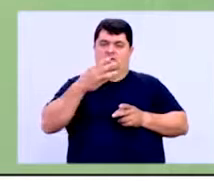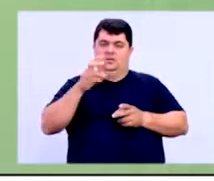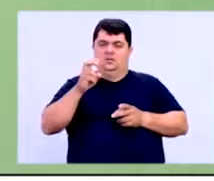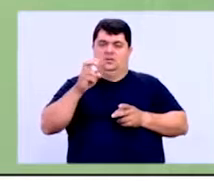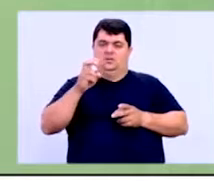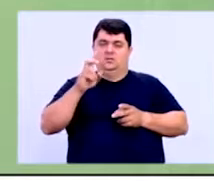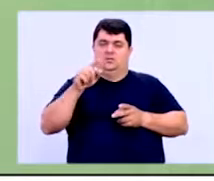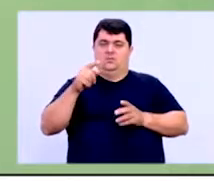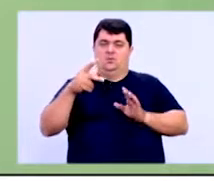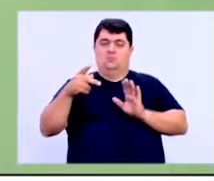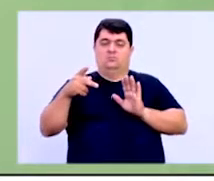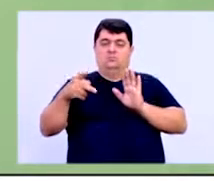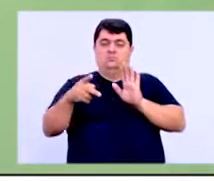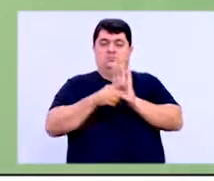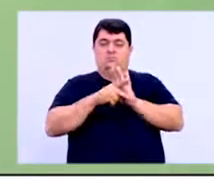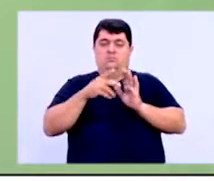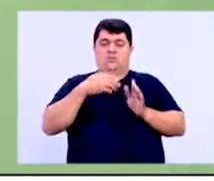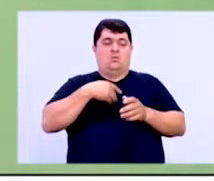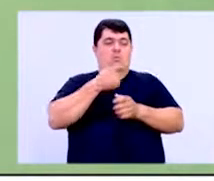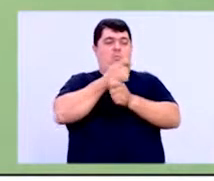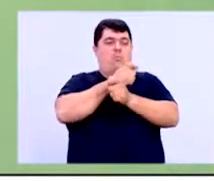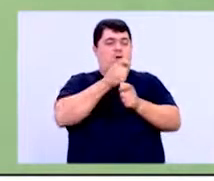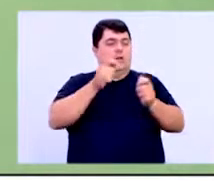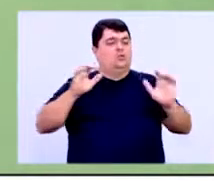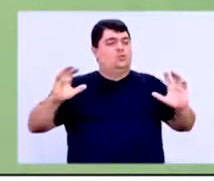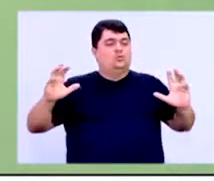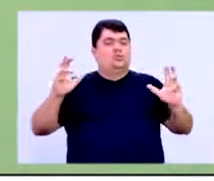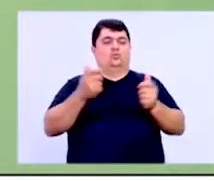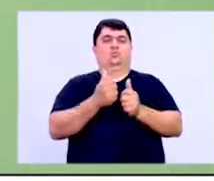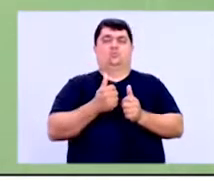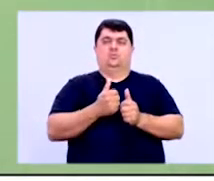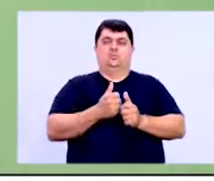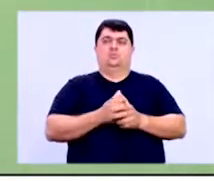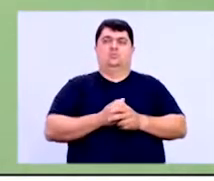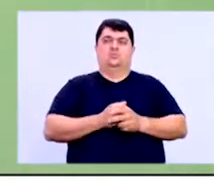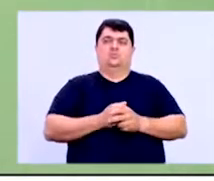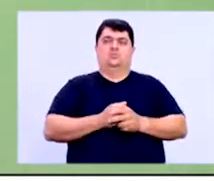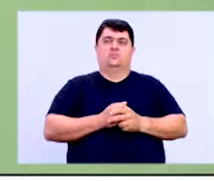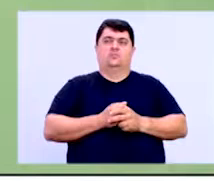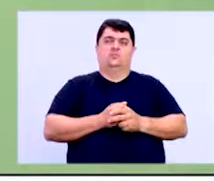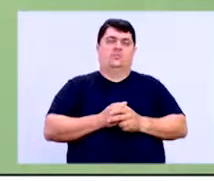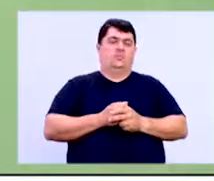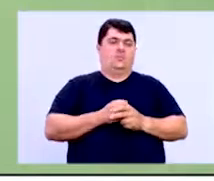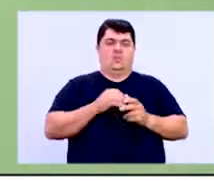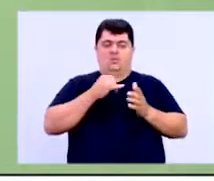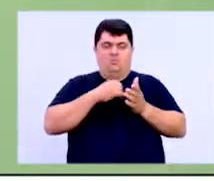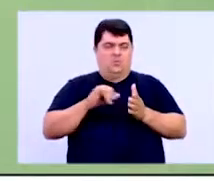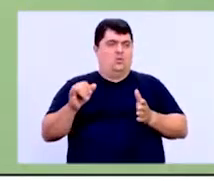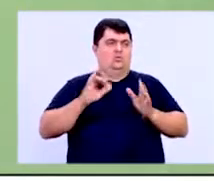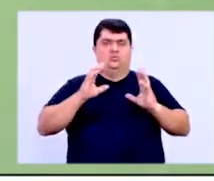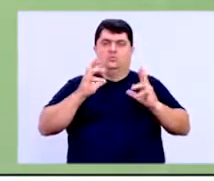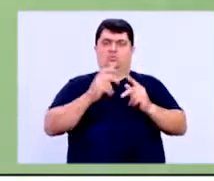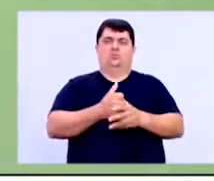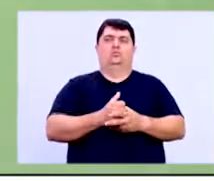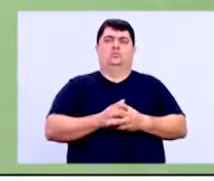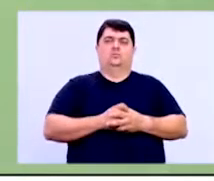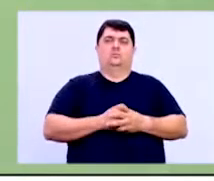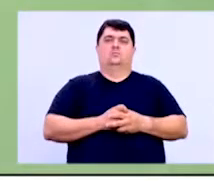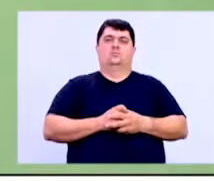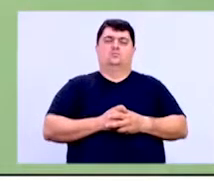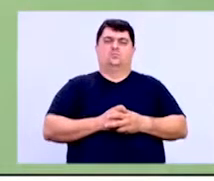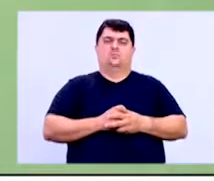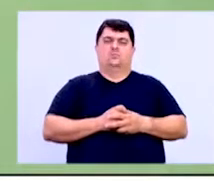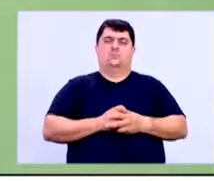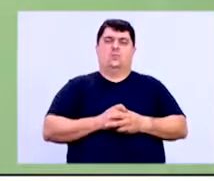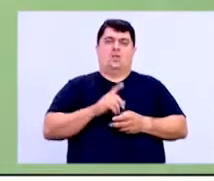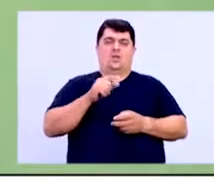35 para mim cobrir todas as outras despesas. Todas as despesas, impostos, taxas, certo? E isso